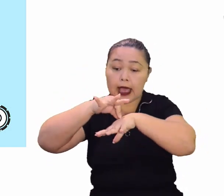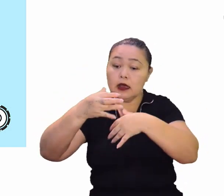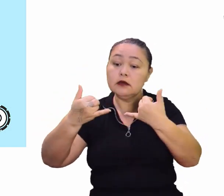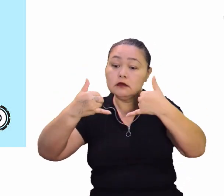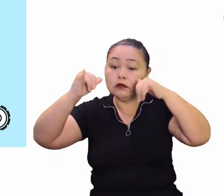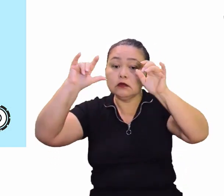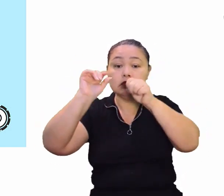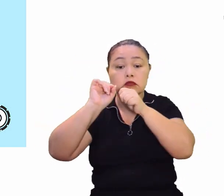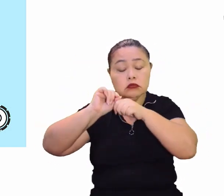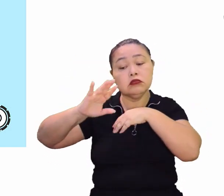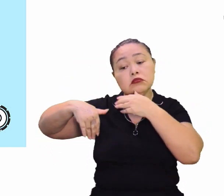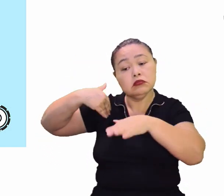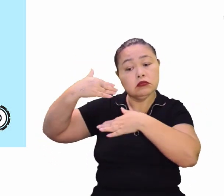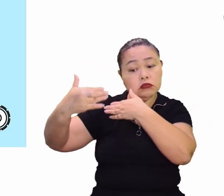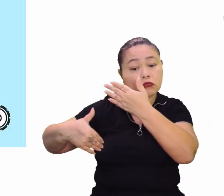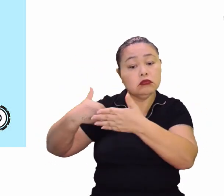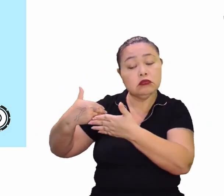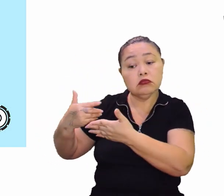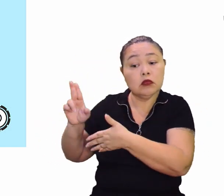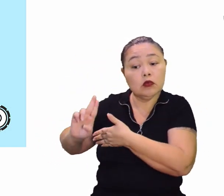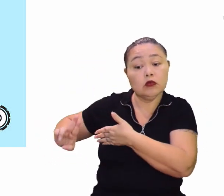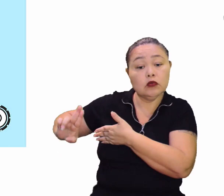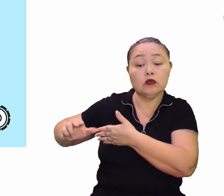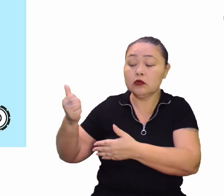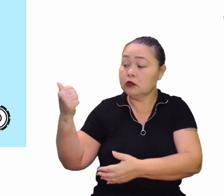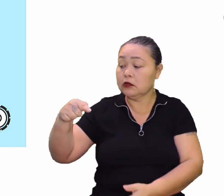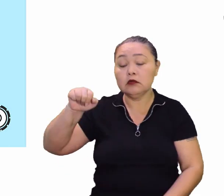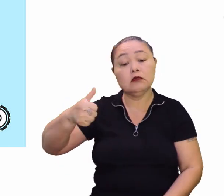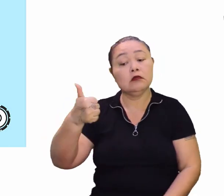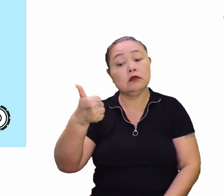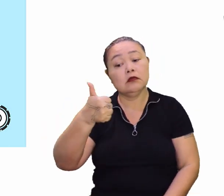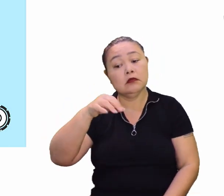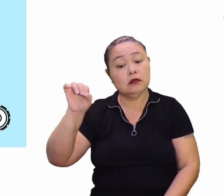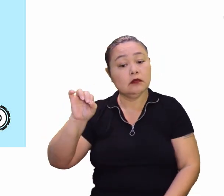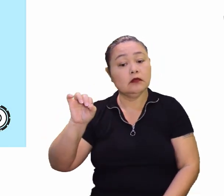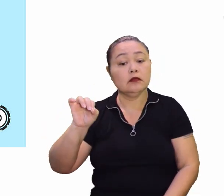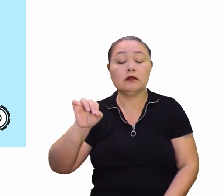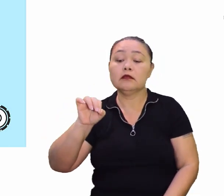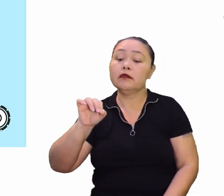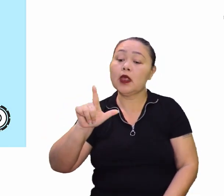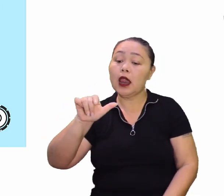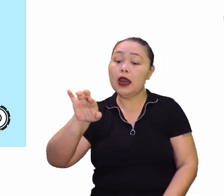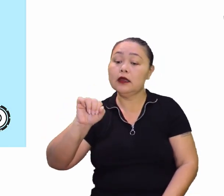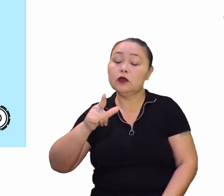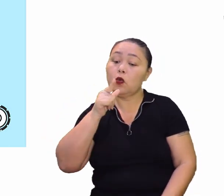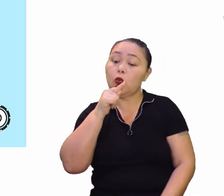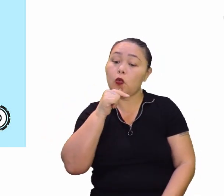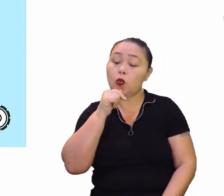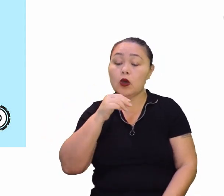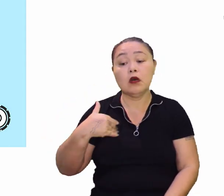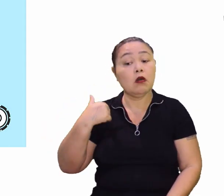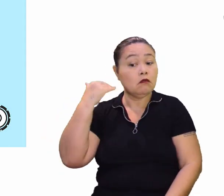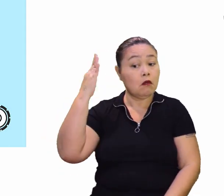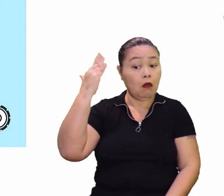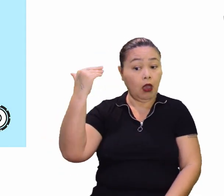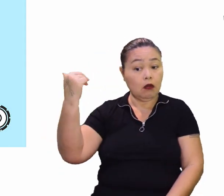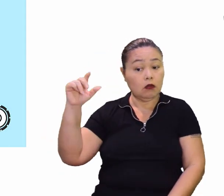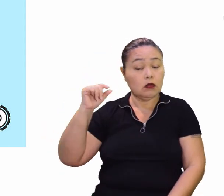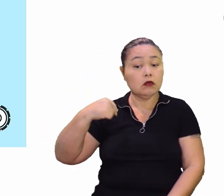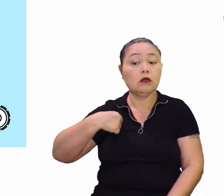ao longo da vida daquele boi, você utilizou 17 mil litros de água. Então, daí a famosa